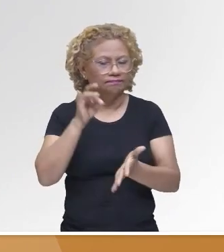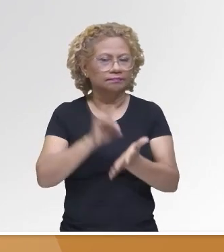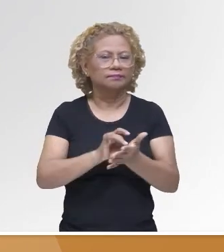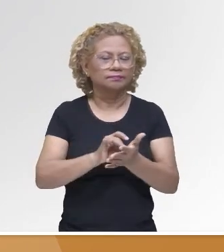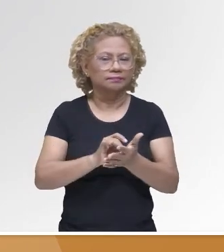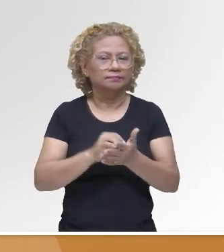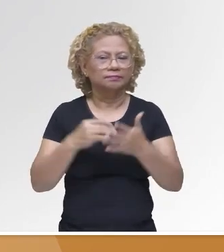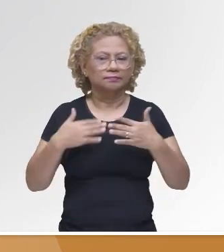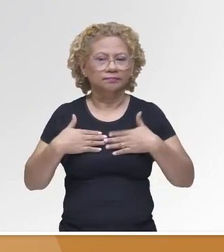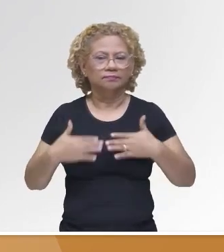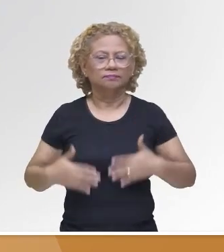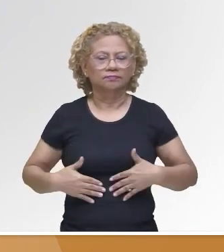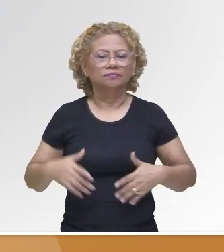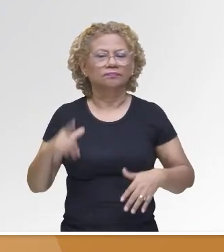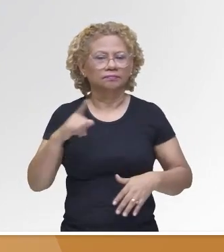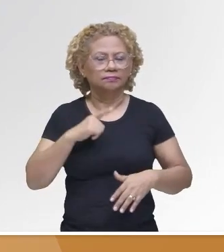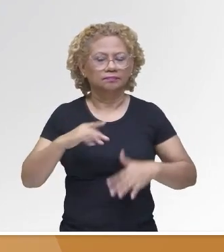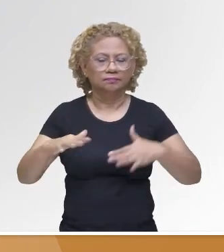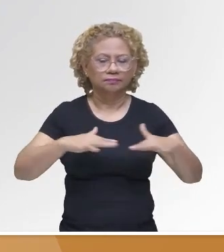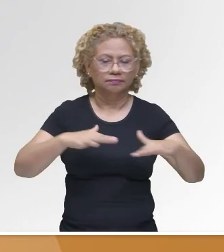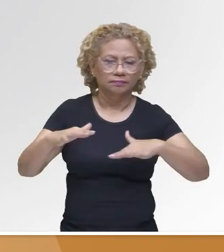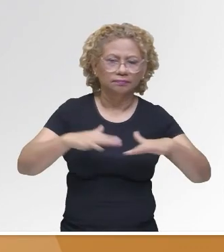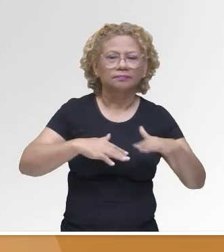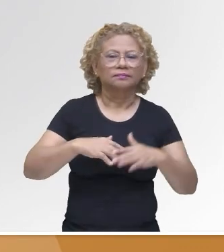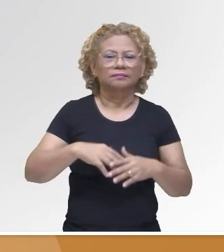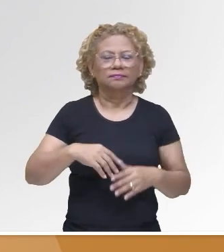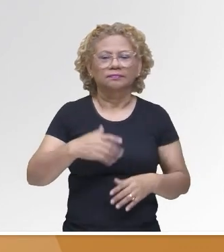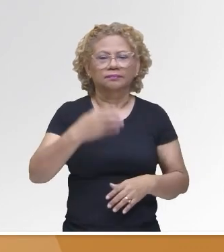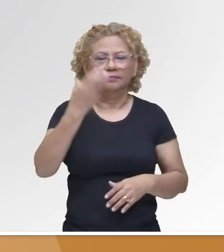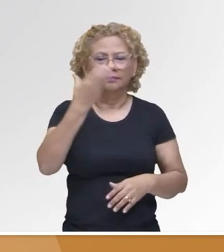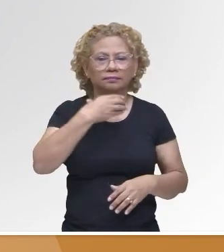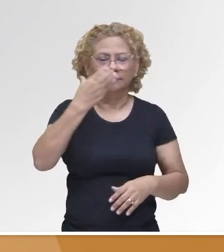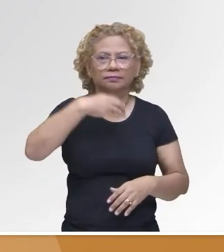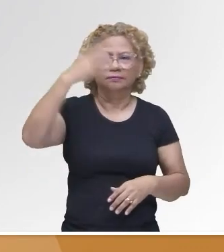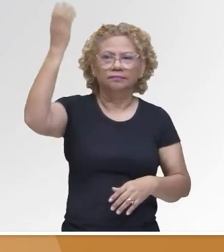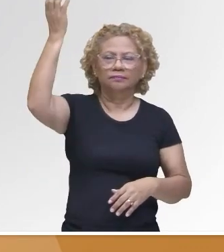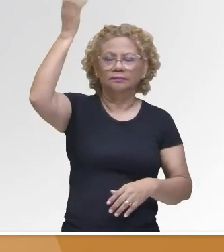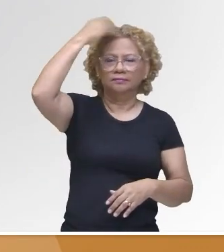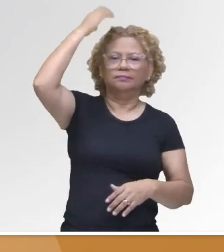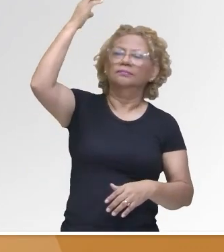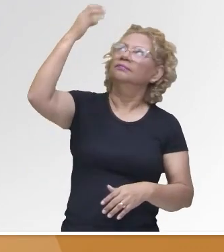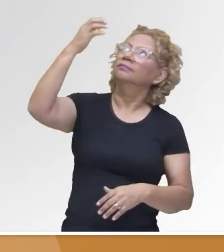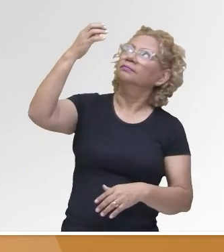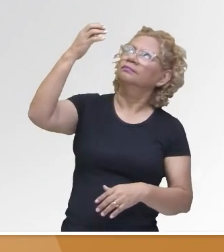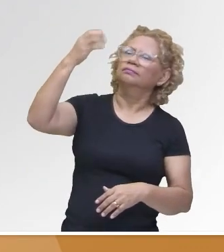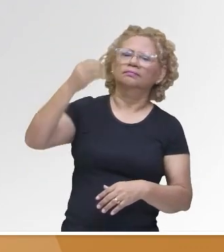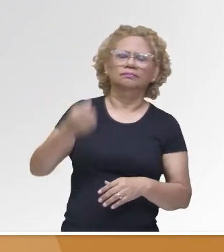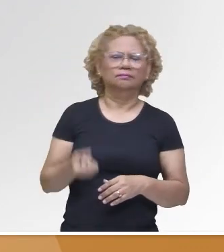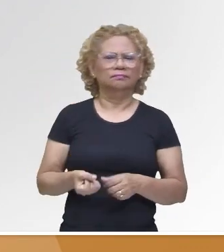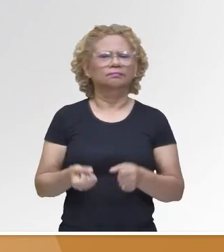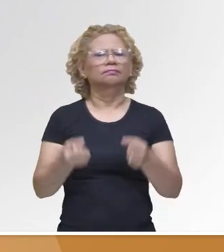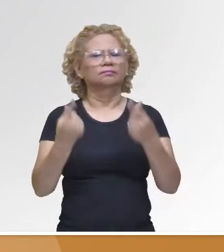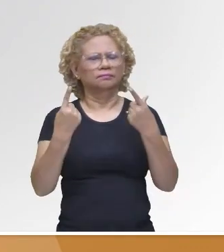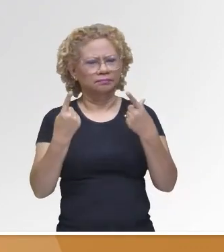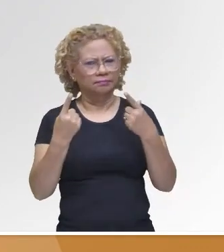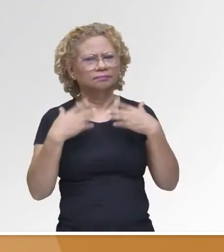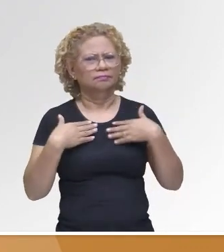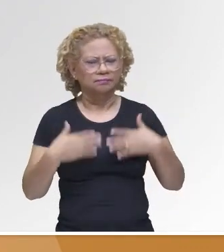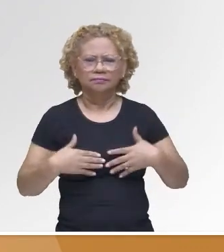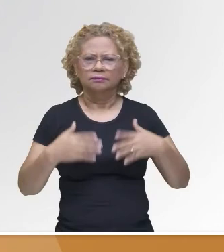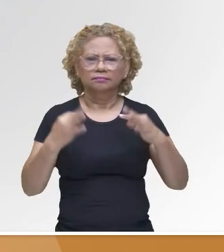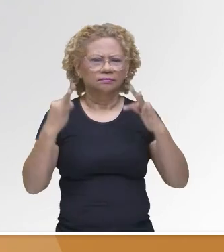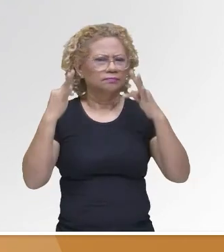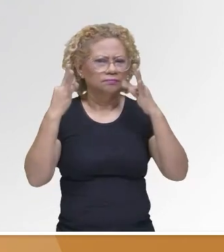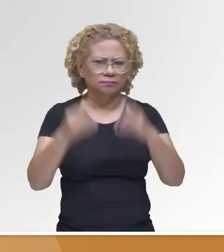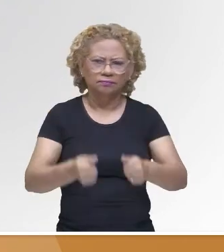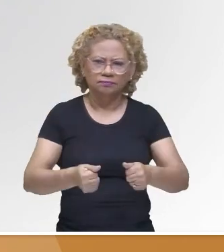A lei da gravidade, ele viu a maçã caindo no chão, ou na cabeça dele, os corpos caem. É a lei a terra, tudo cai para